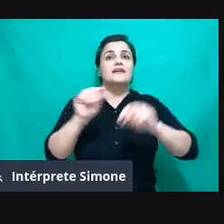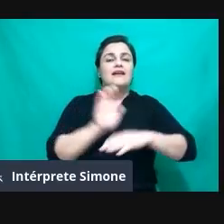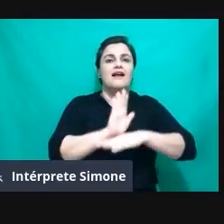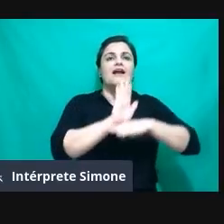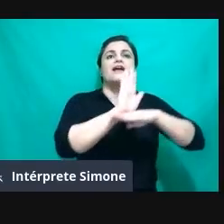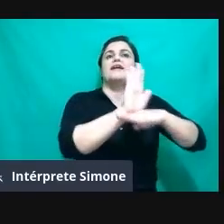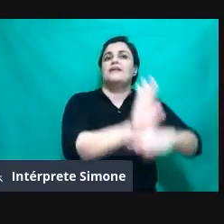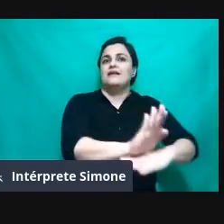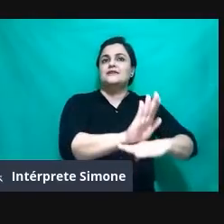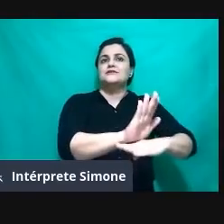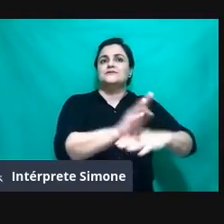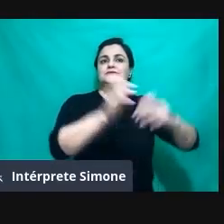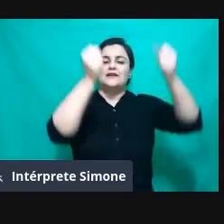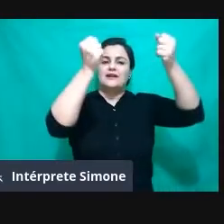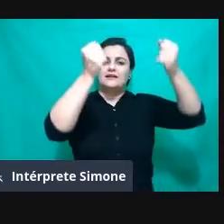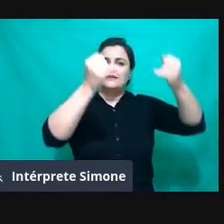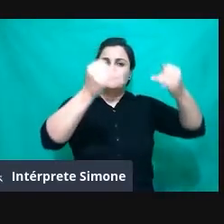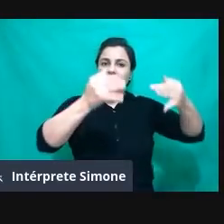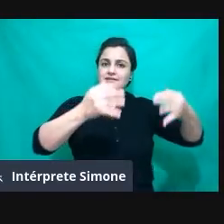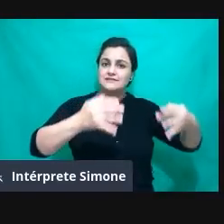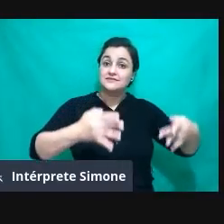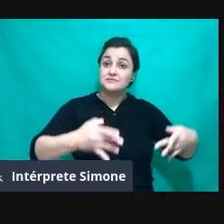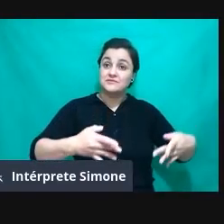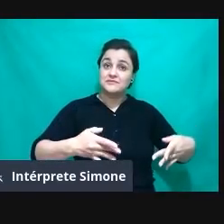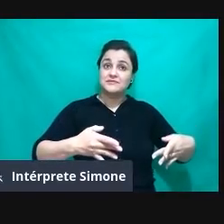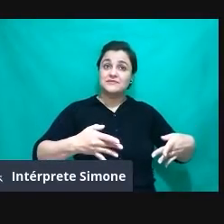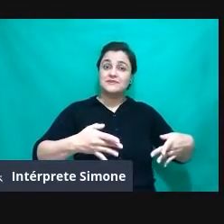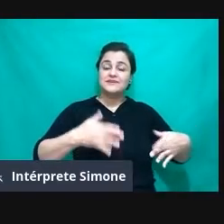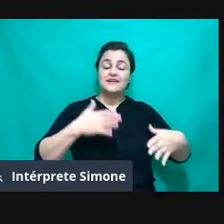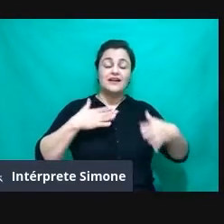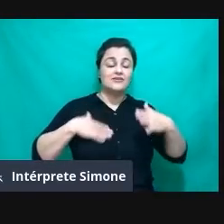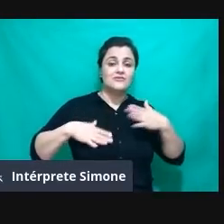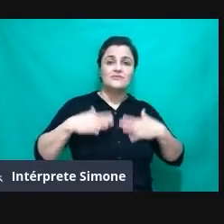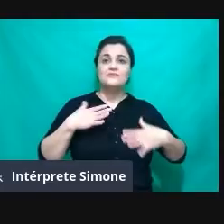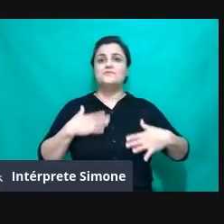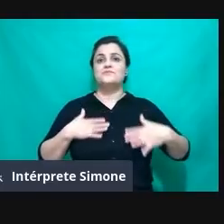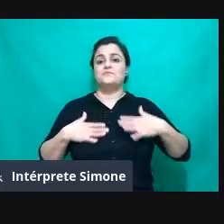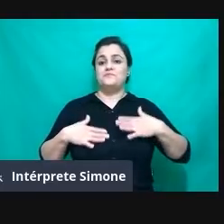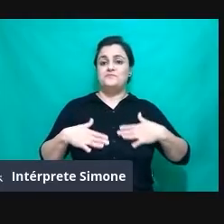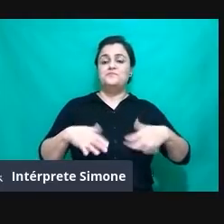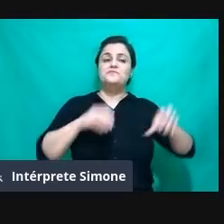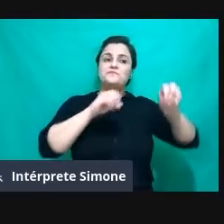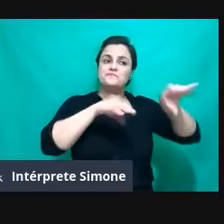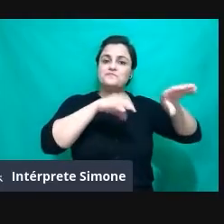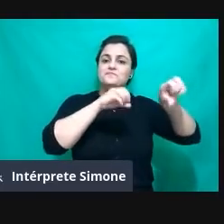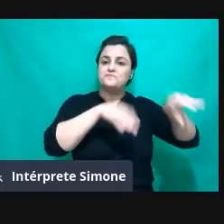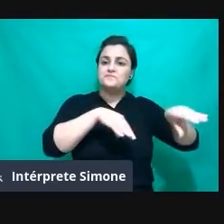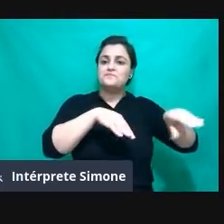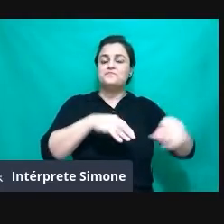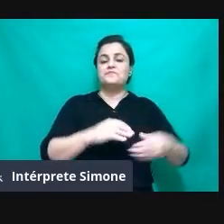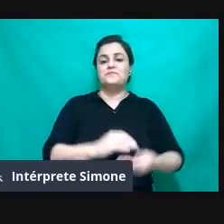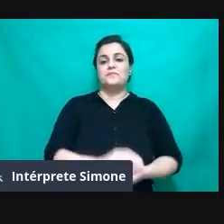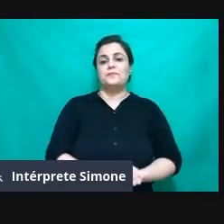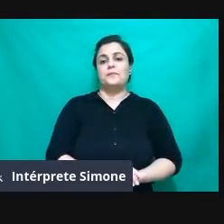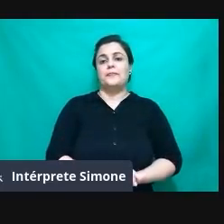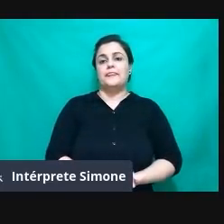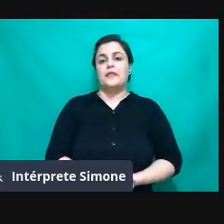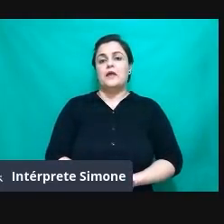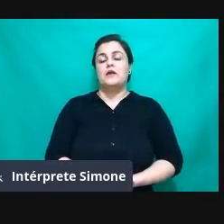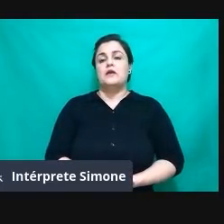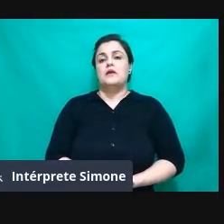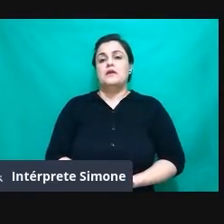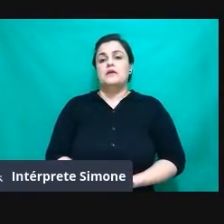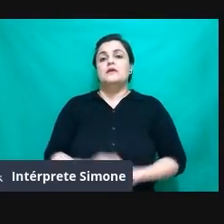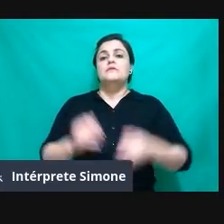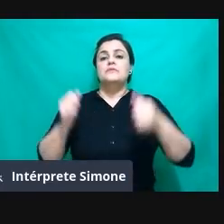para os alunos. Então, quando nós falamos de produção de texto, né, que é uma outra prática